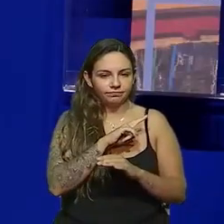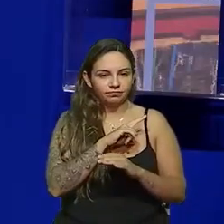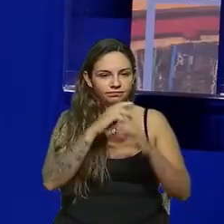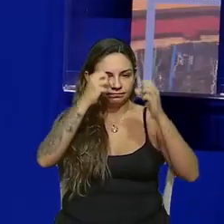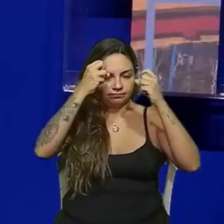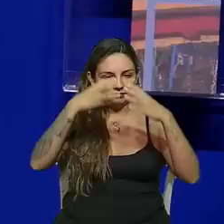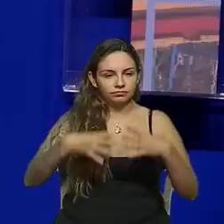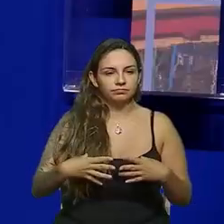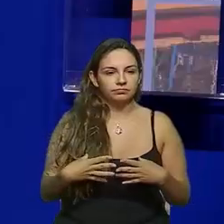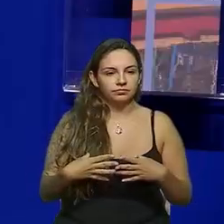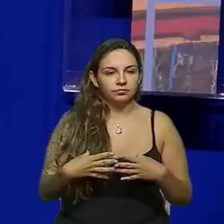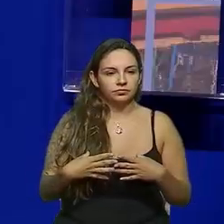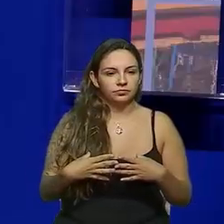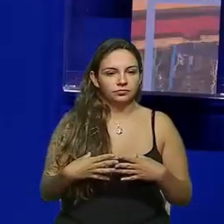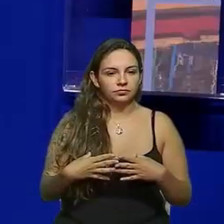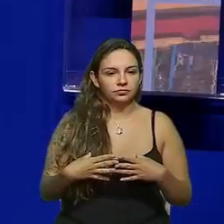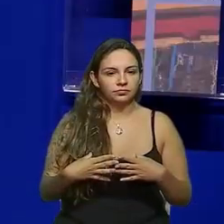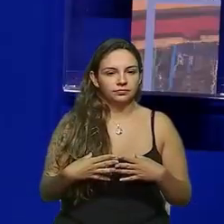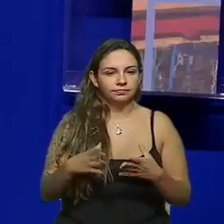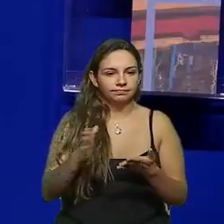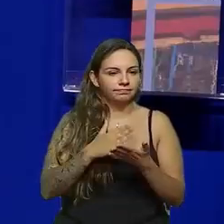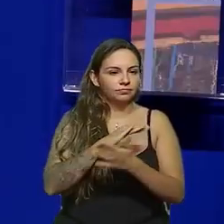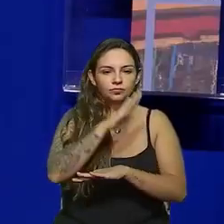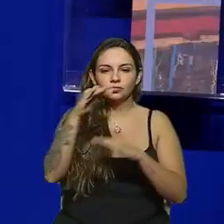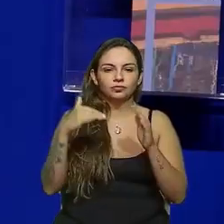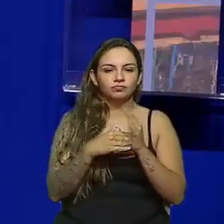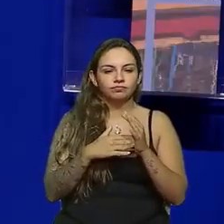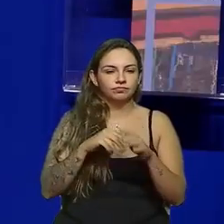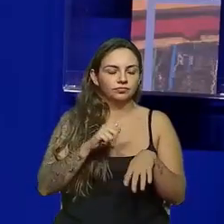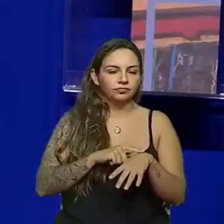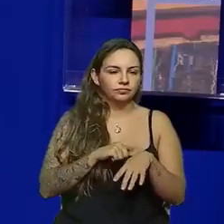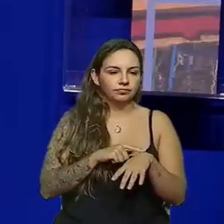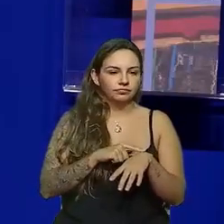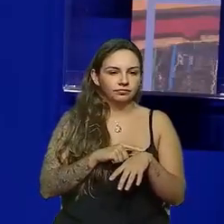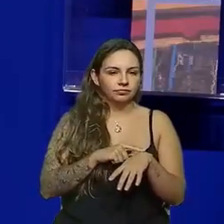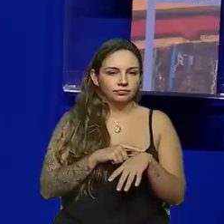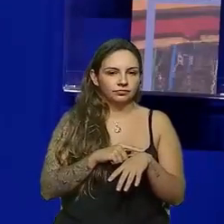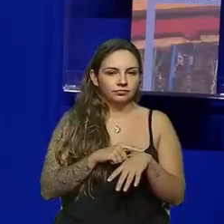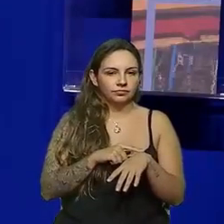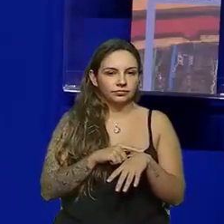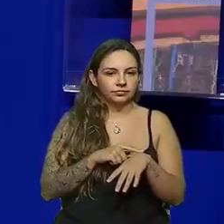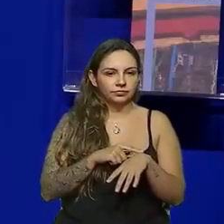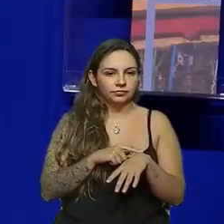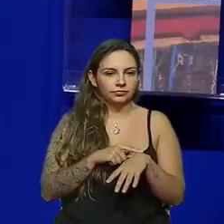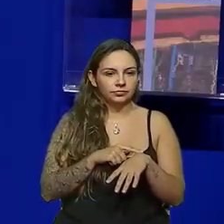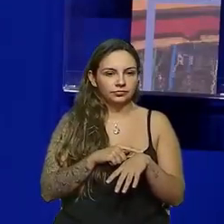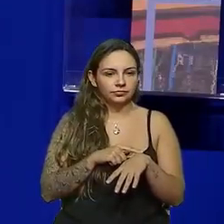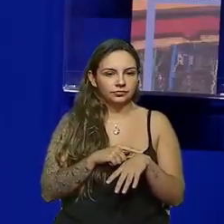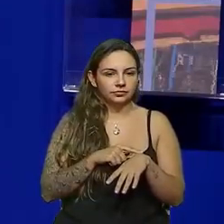Sinteticamente explicado. Porque é um livro que tem todo momento da